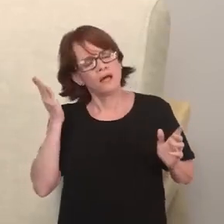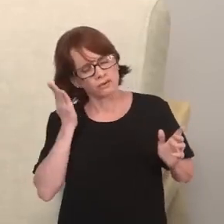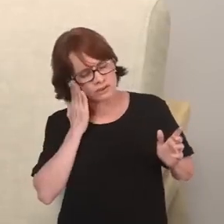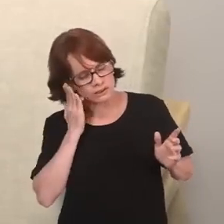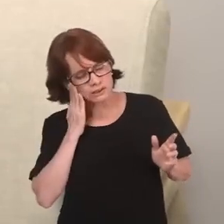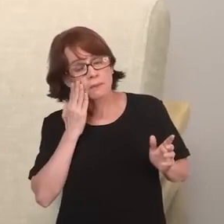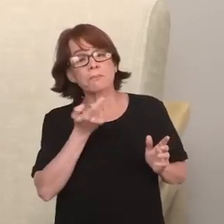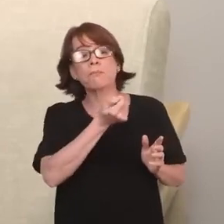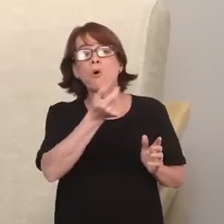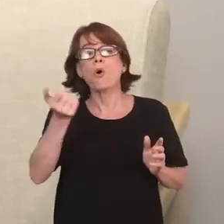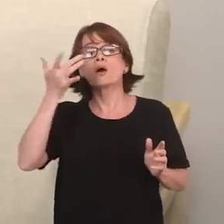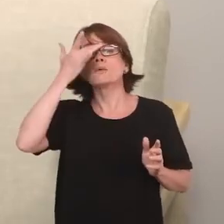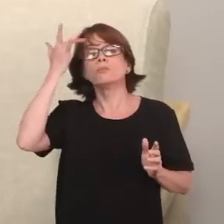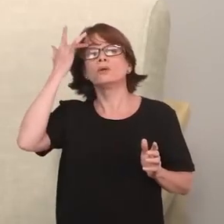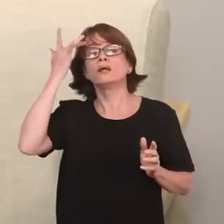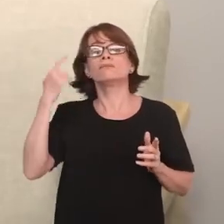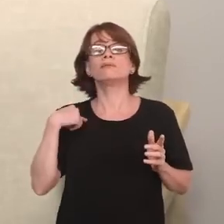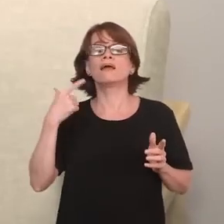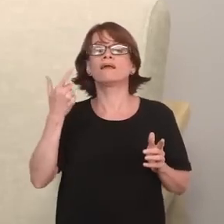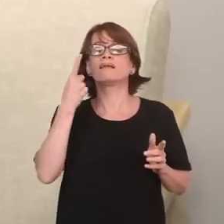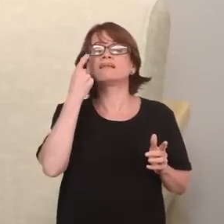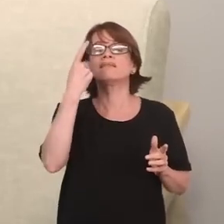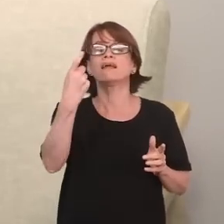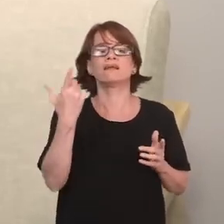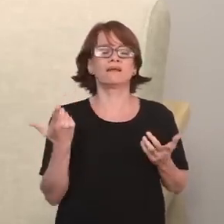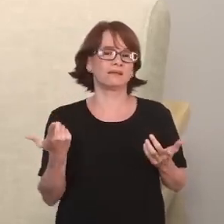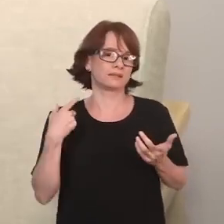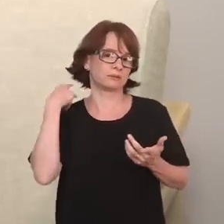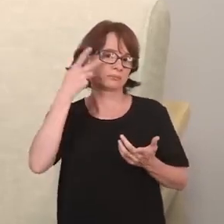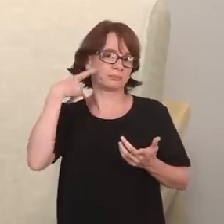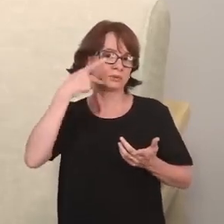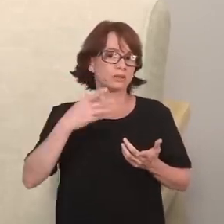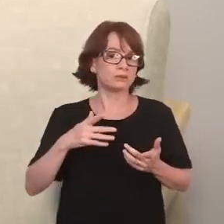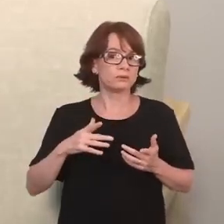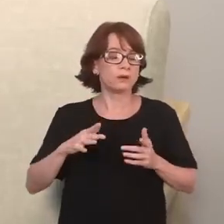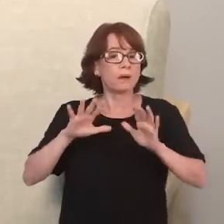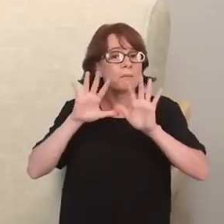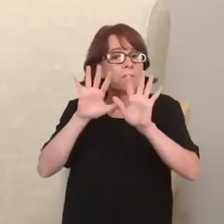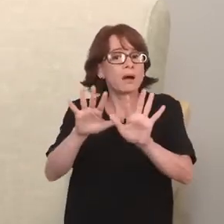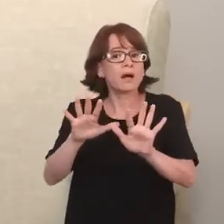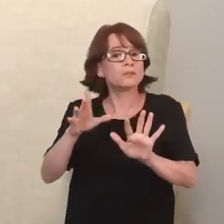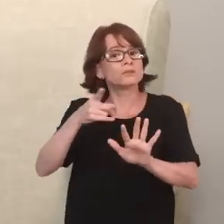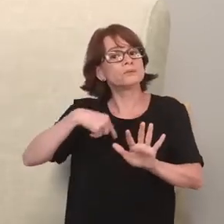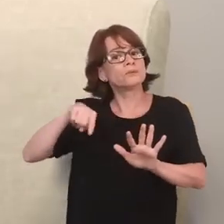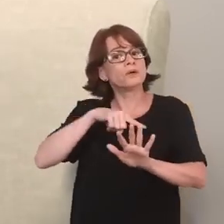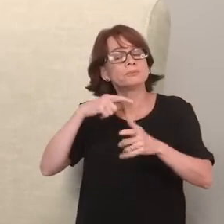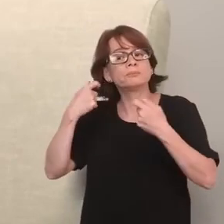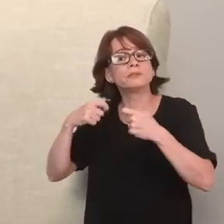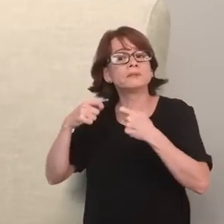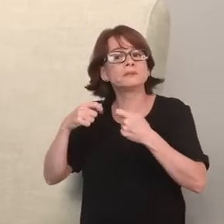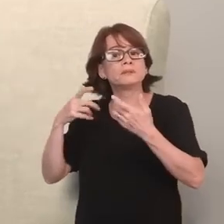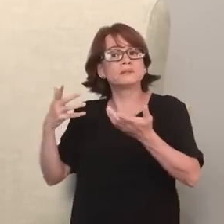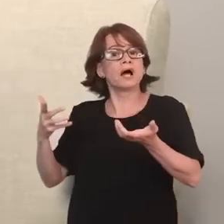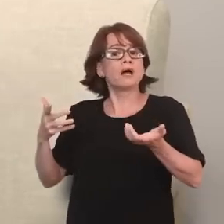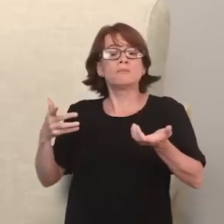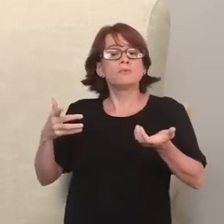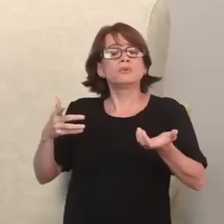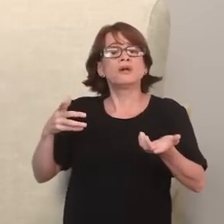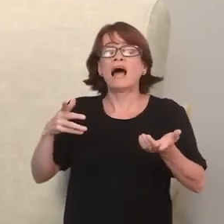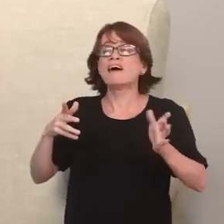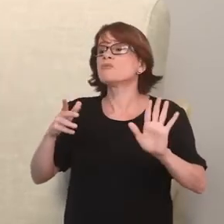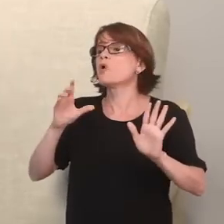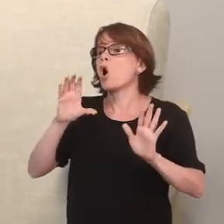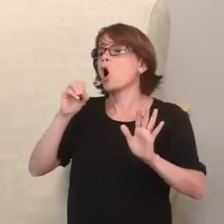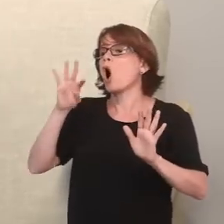pela política, mas não adianta você ir no sintoma, você tem que ir na causa. Não adianta, vamos botar dinheiro para mulher,